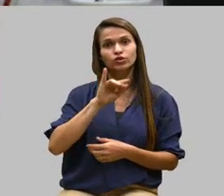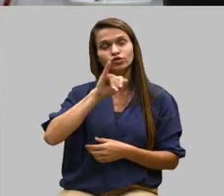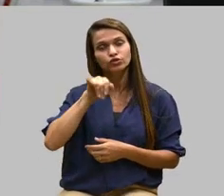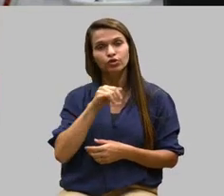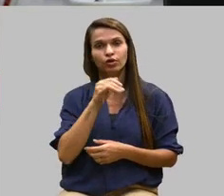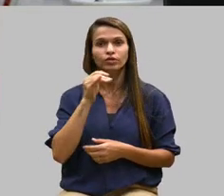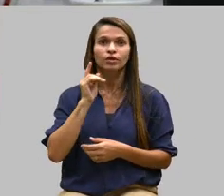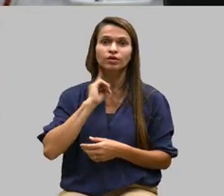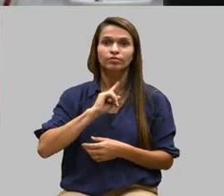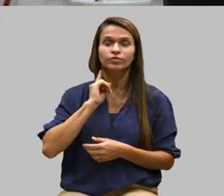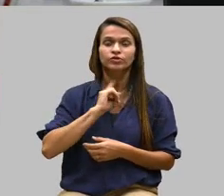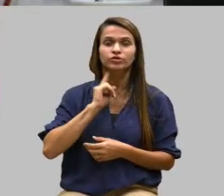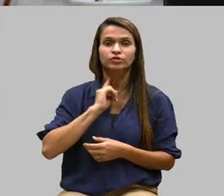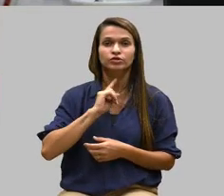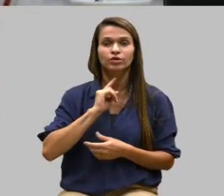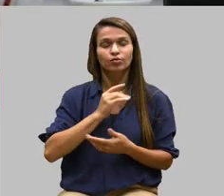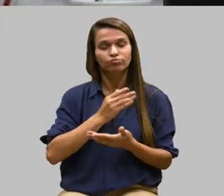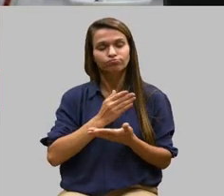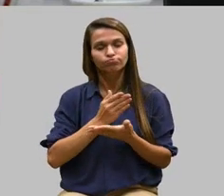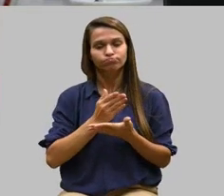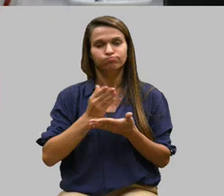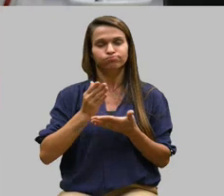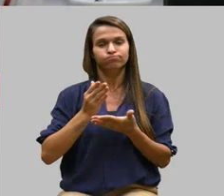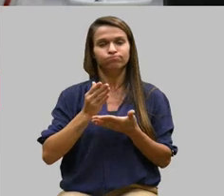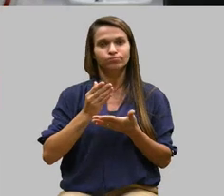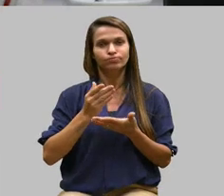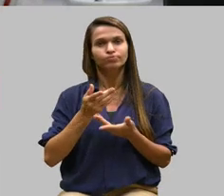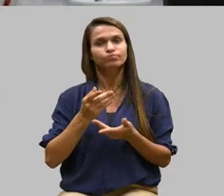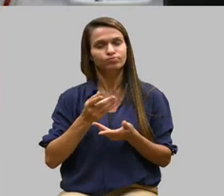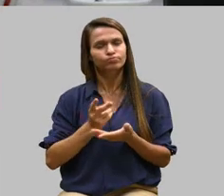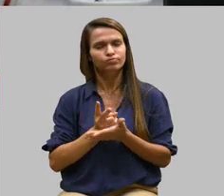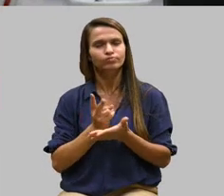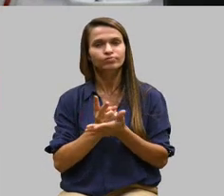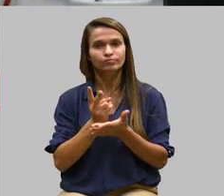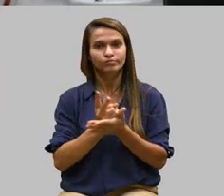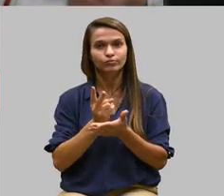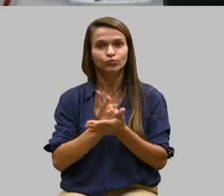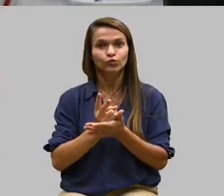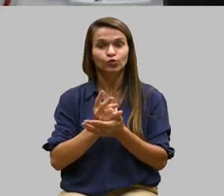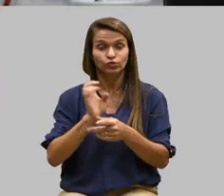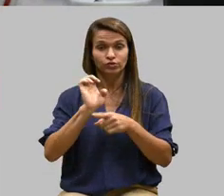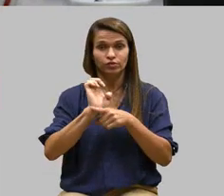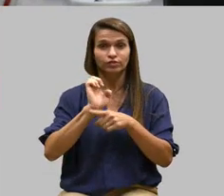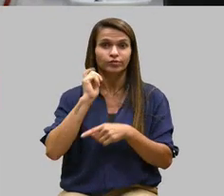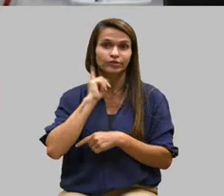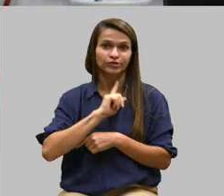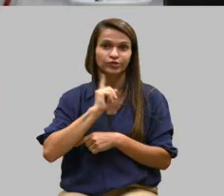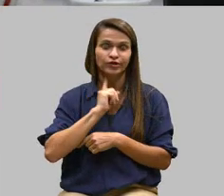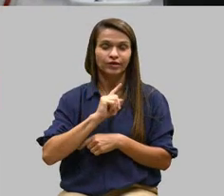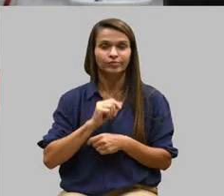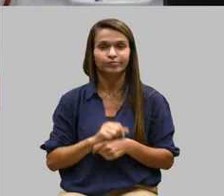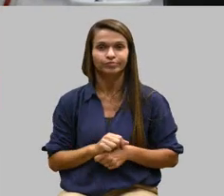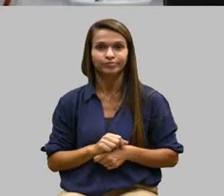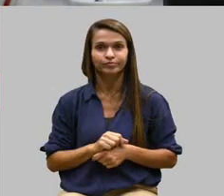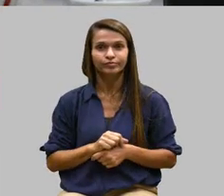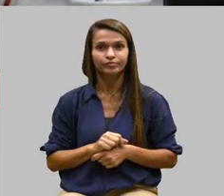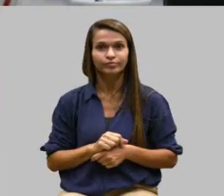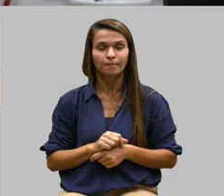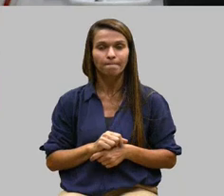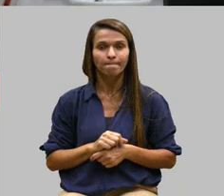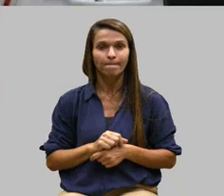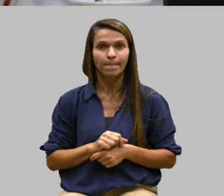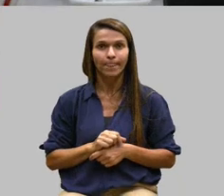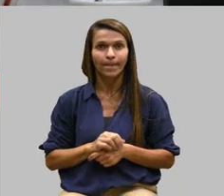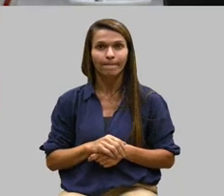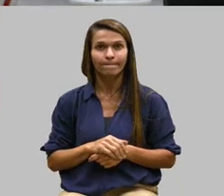uma iniciativa pioneira no estado de Minas Gerais E que